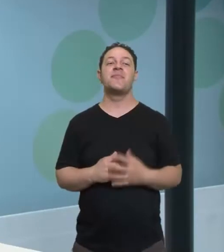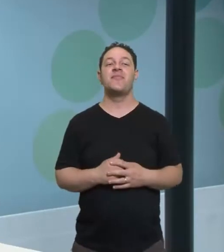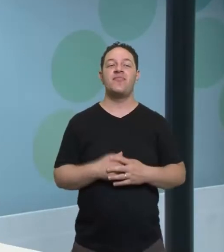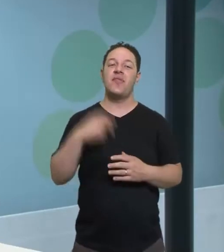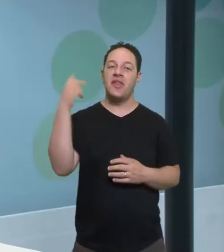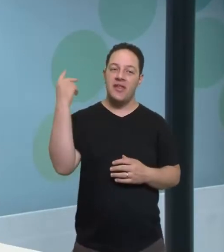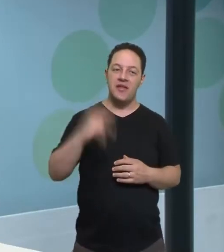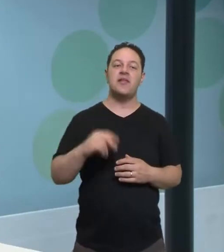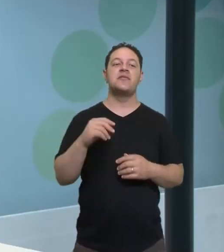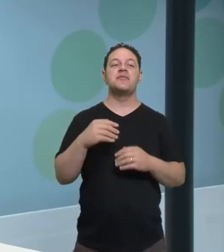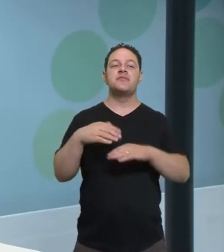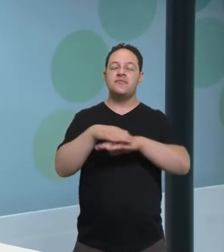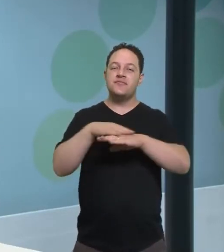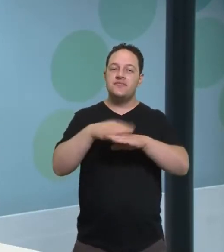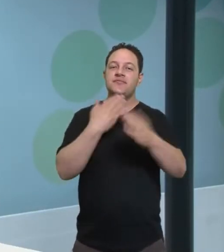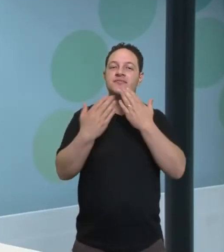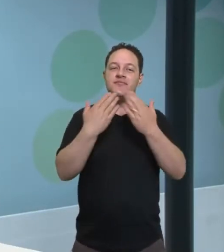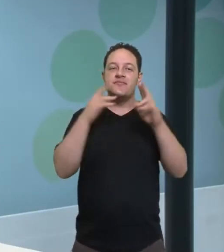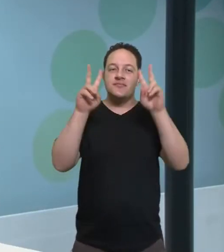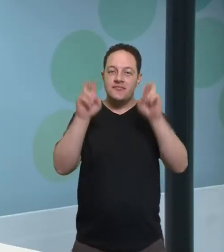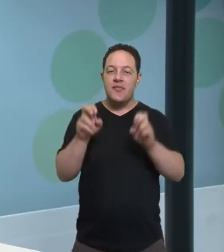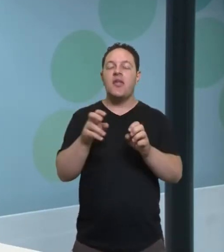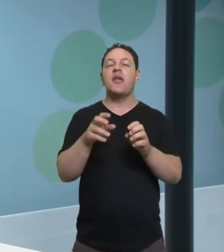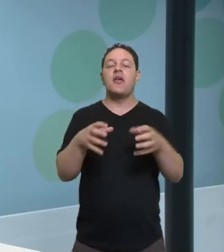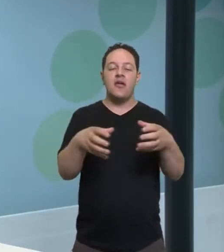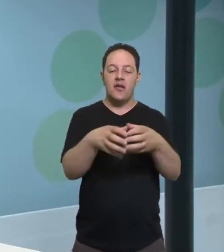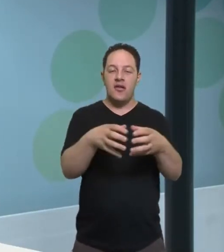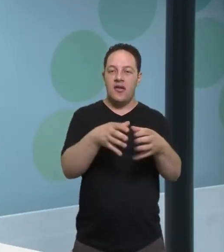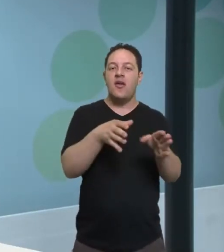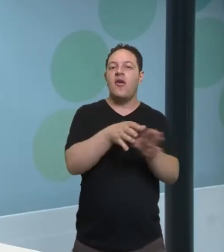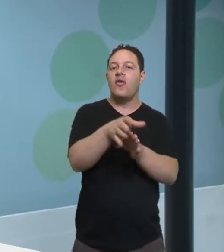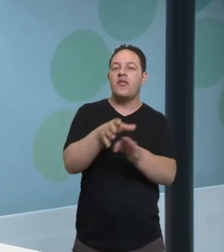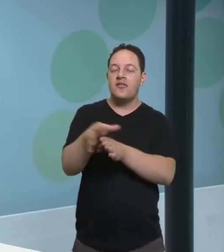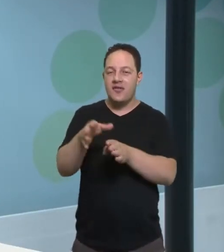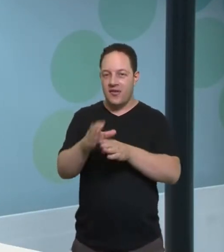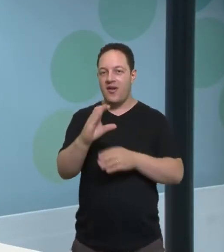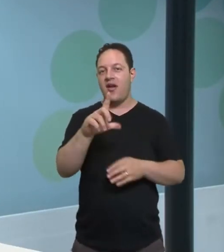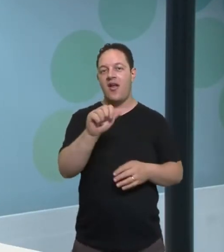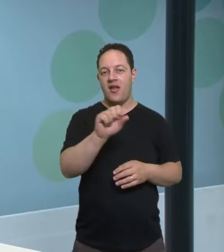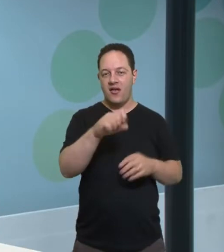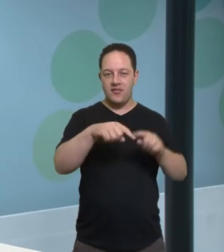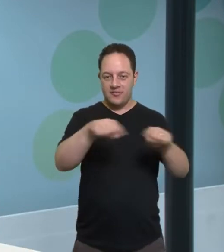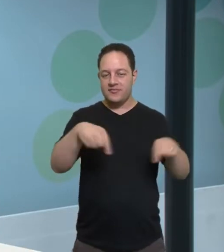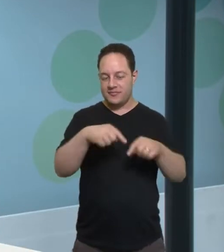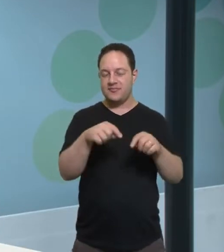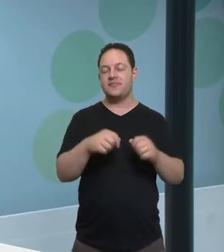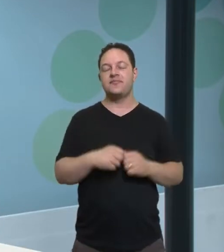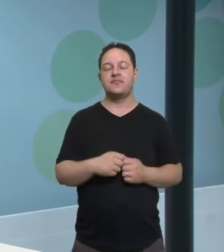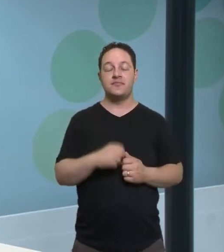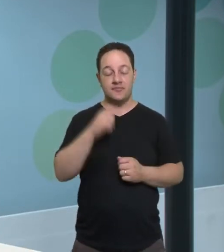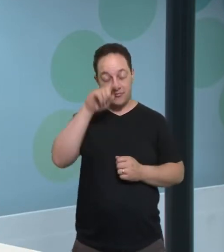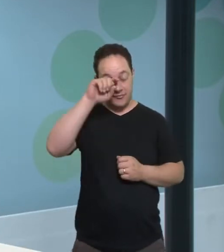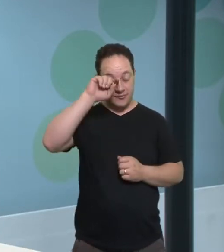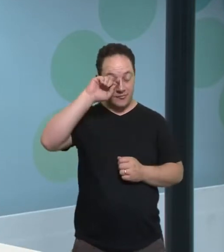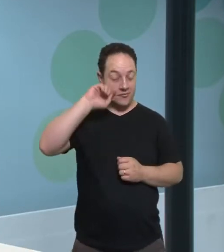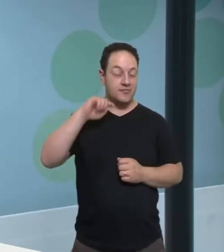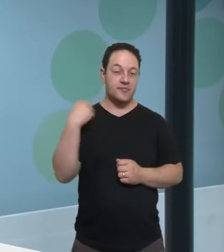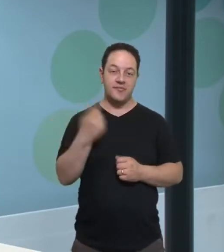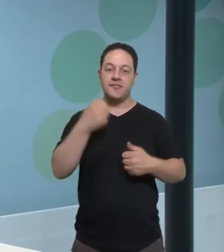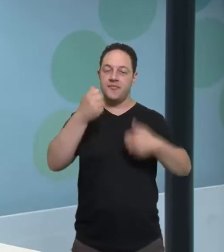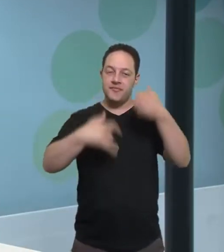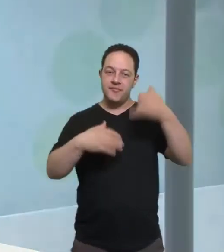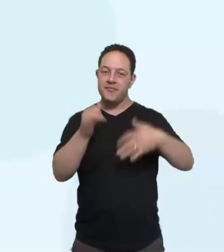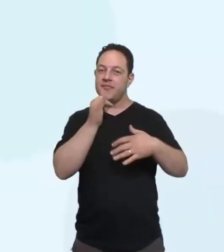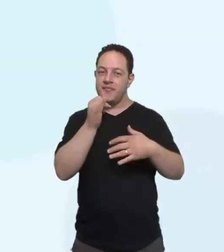vamos falar aqui um pouquinho agora te conselho de classe não é então já falamos aí é para vocês da